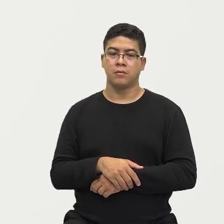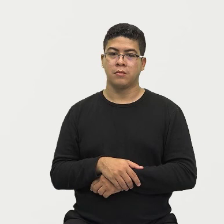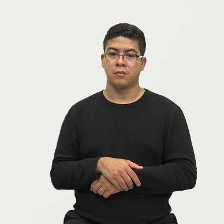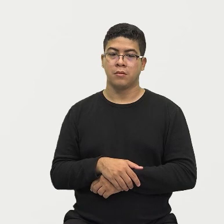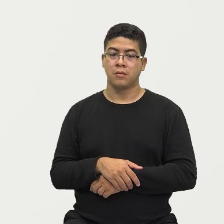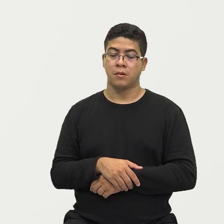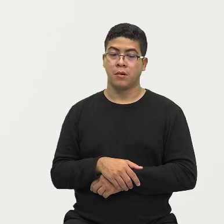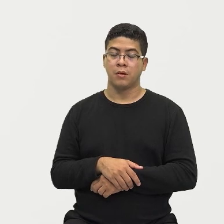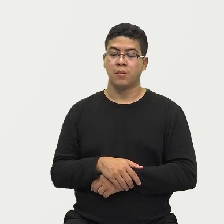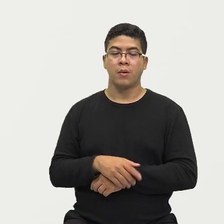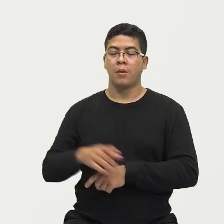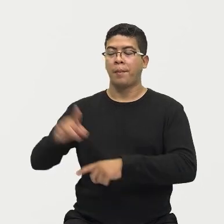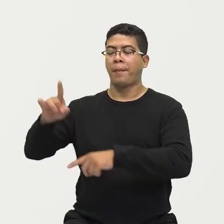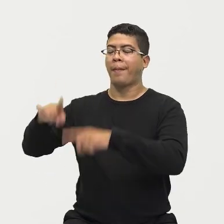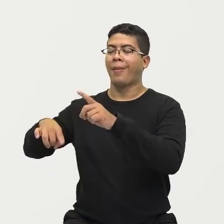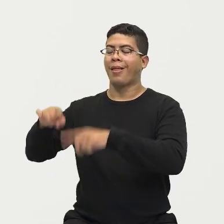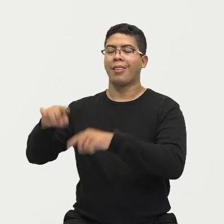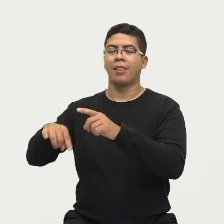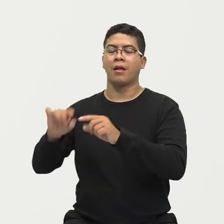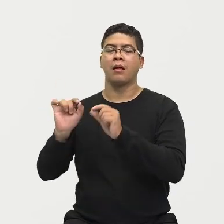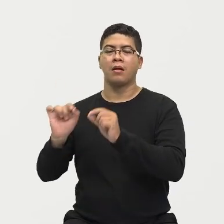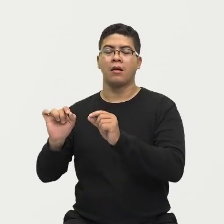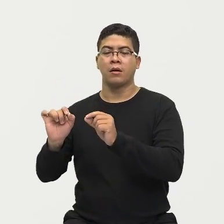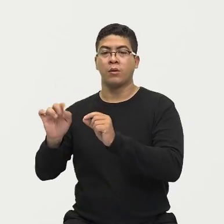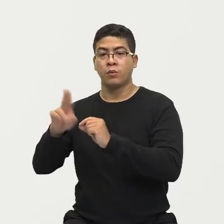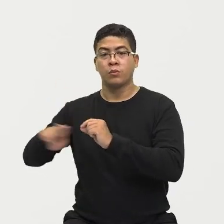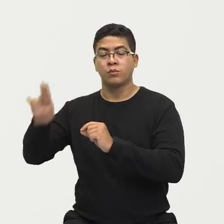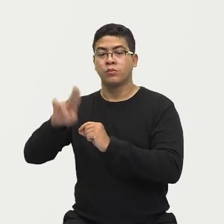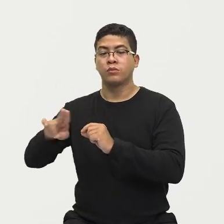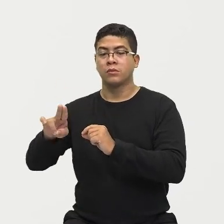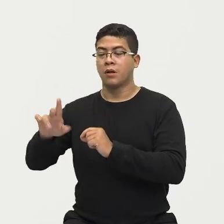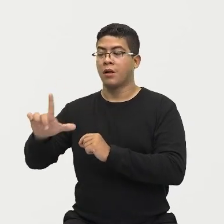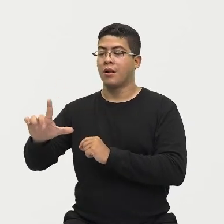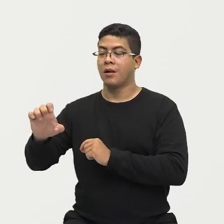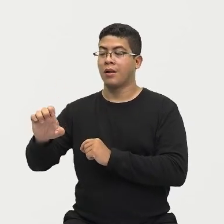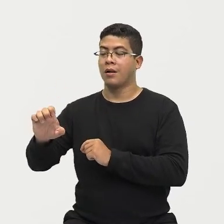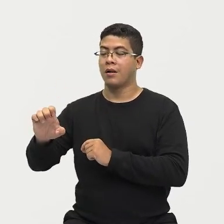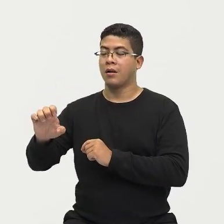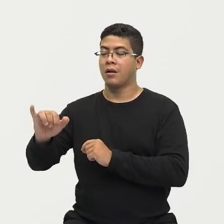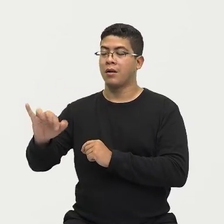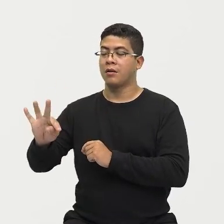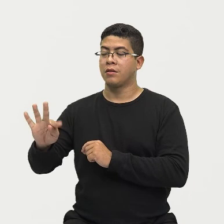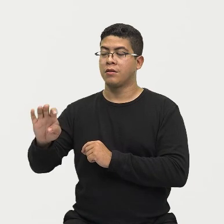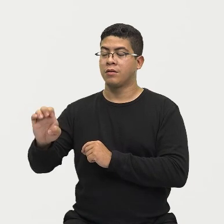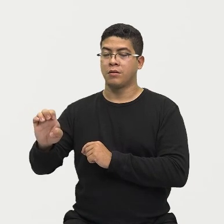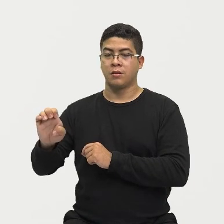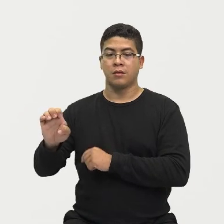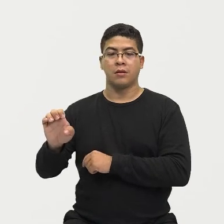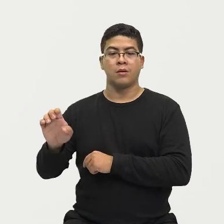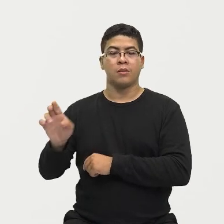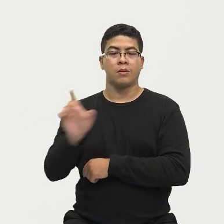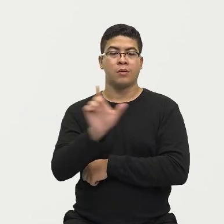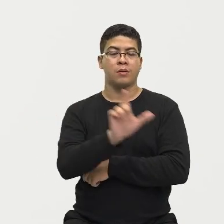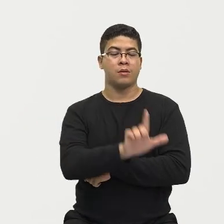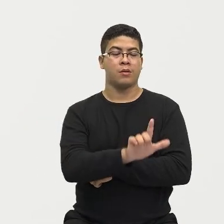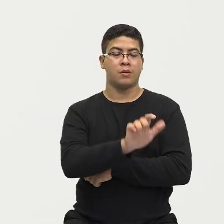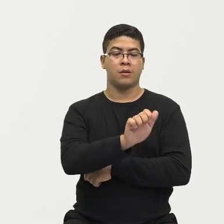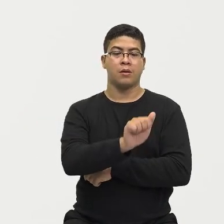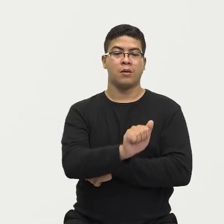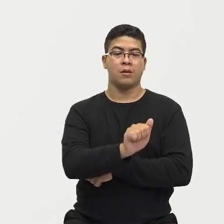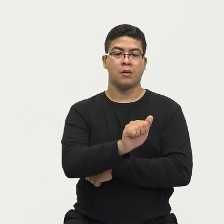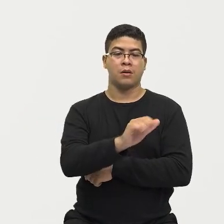Produtos feitos de leite. Não, você vai escrever produtos lácteos. Então temos